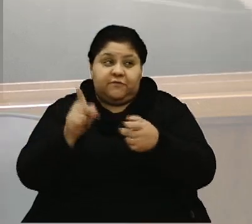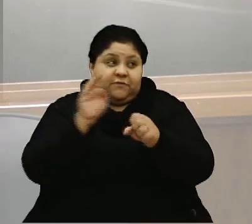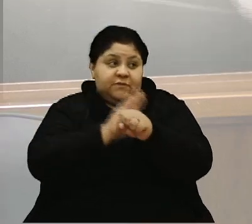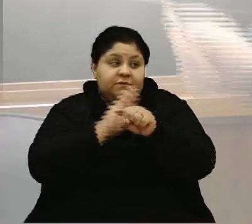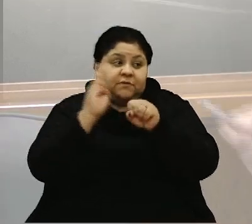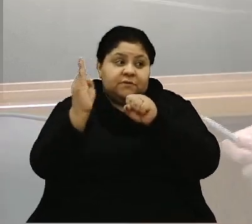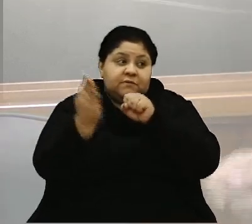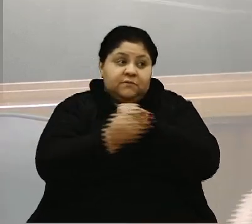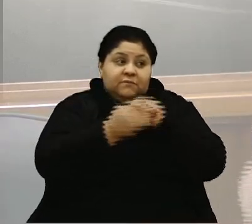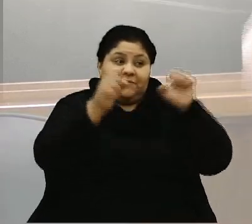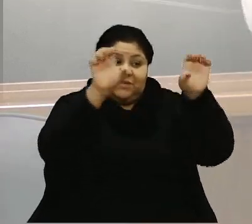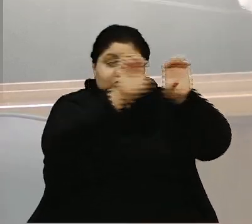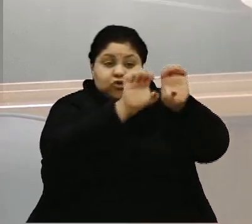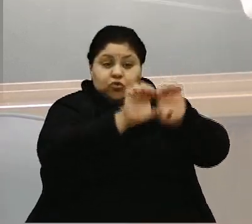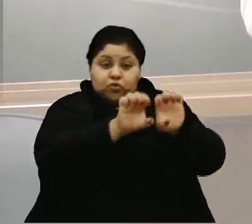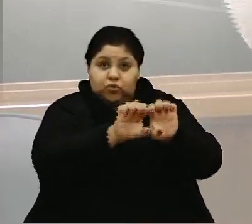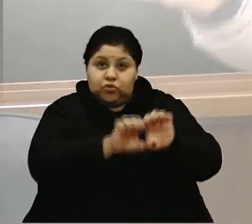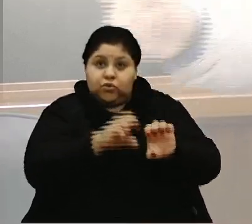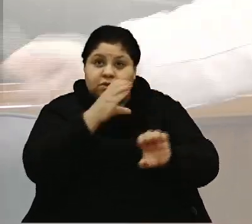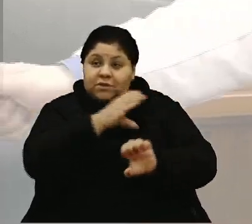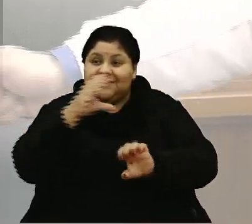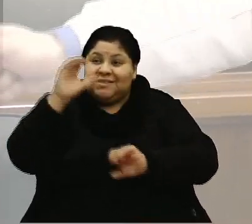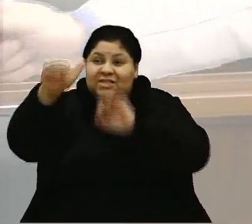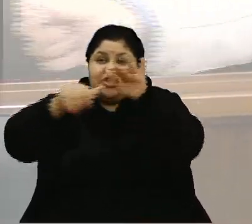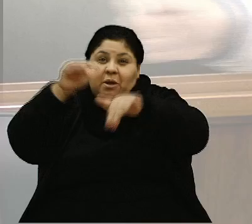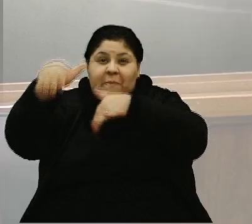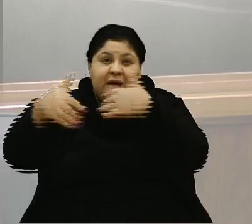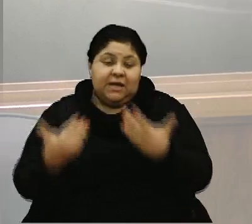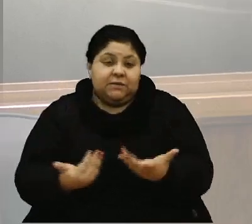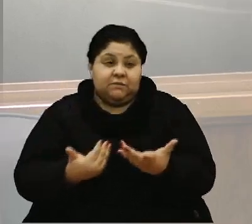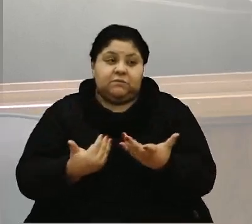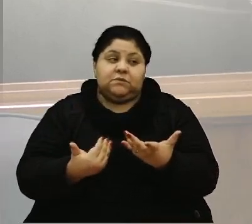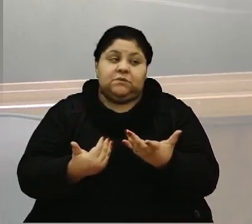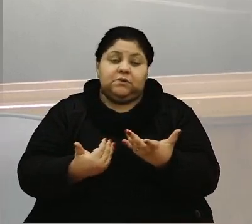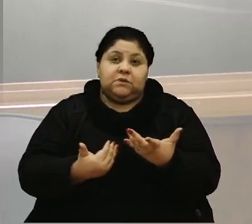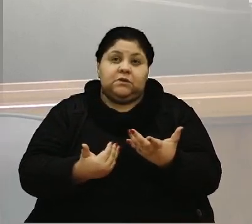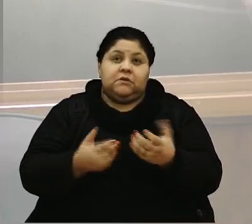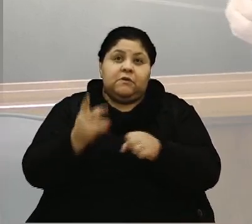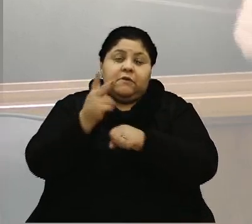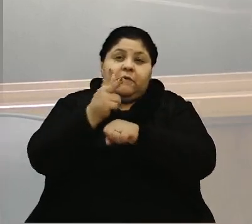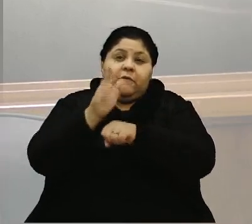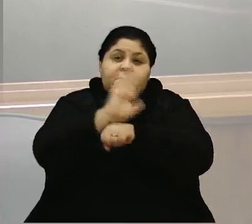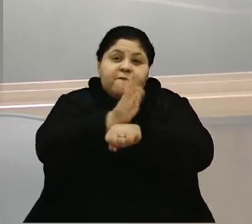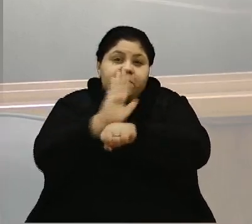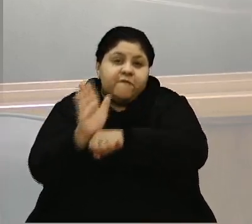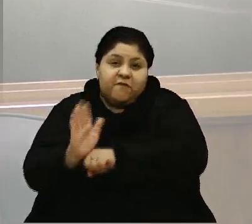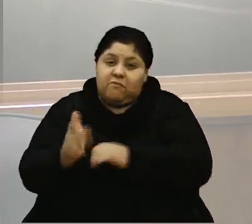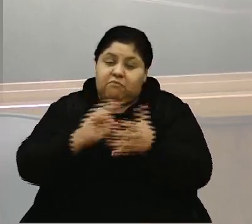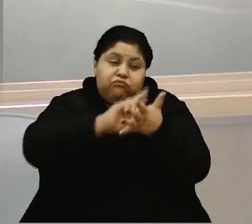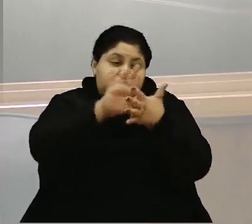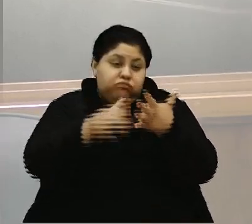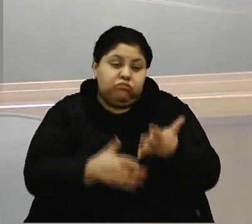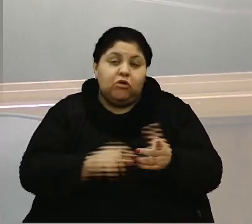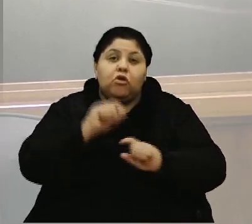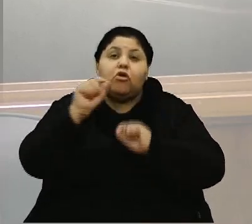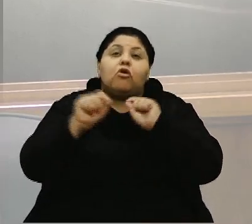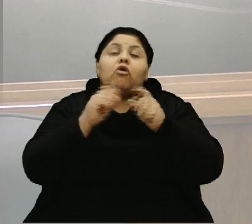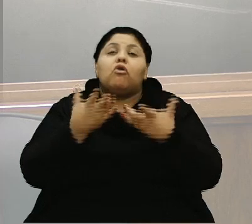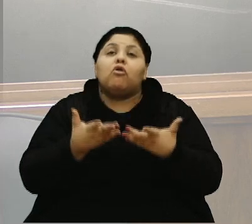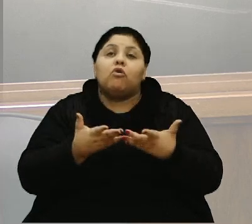baita estrutura, CC convocado, filme e etc, etc. Qual é